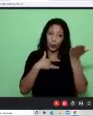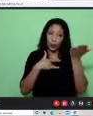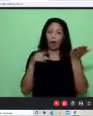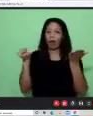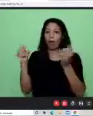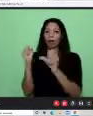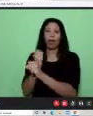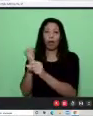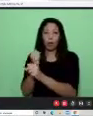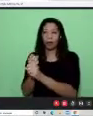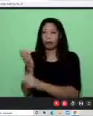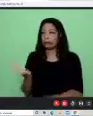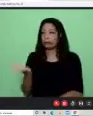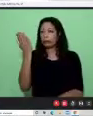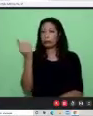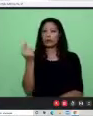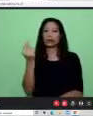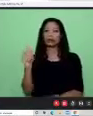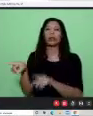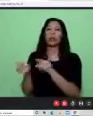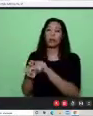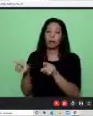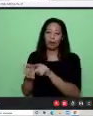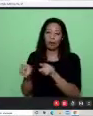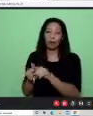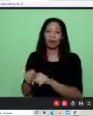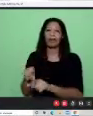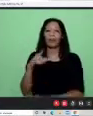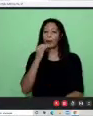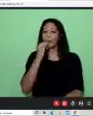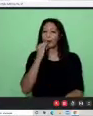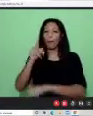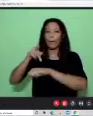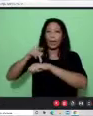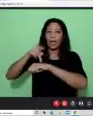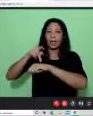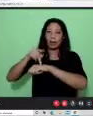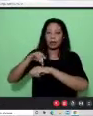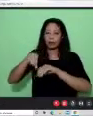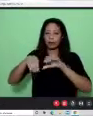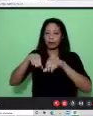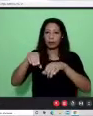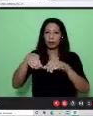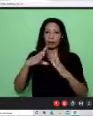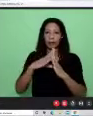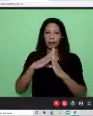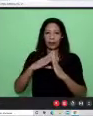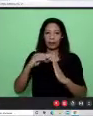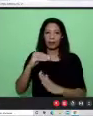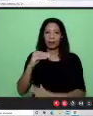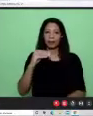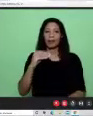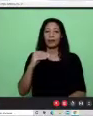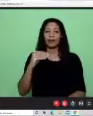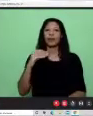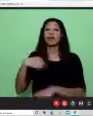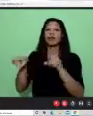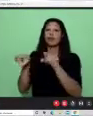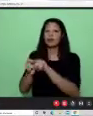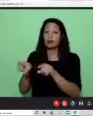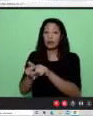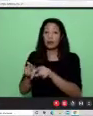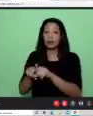o secretário, houve um aumento no preço das pedras que utilizadas para aquela pavimentação e também no preço do piche,